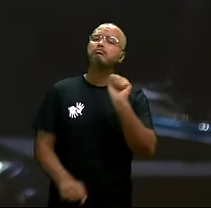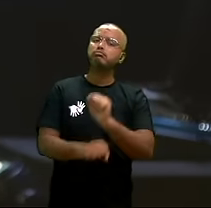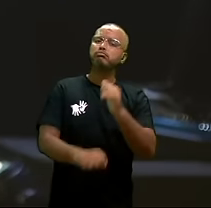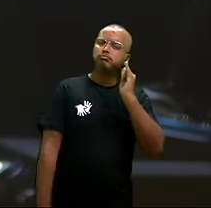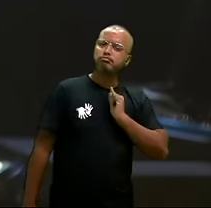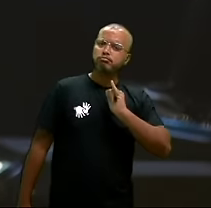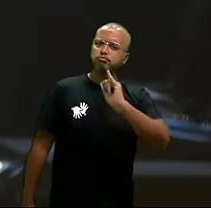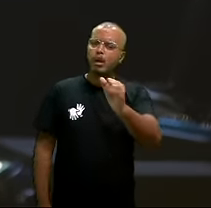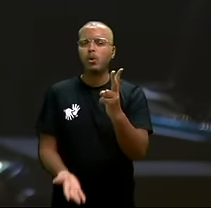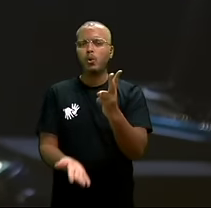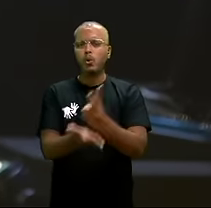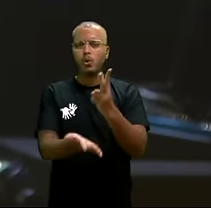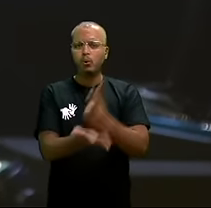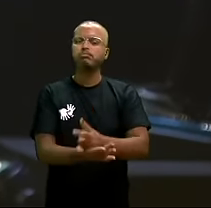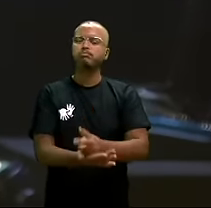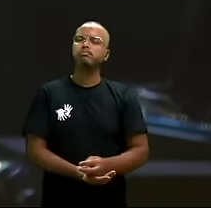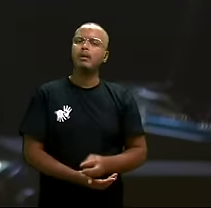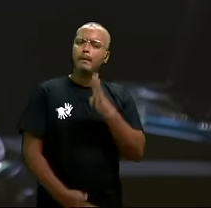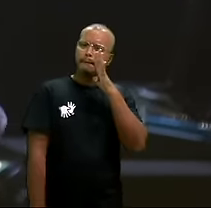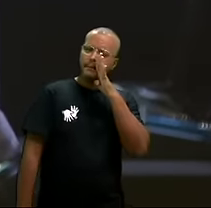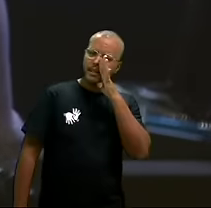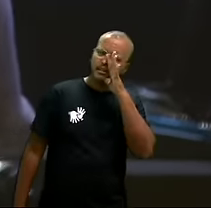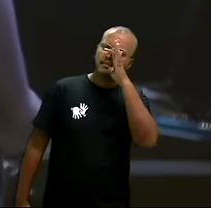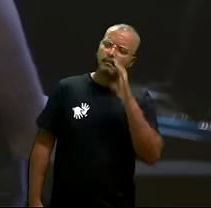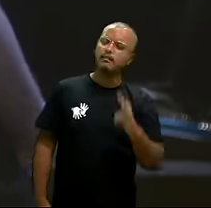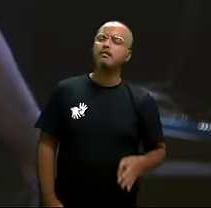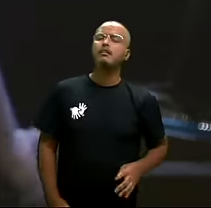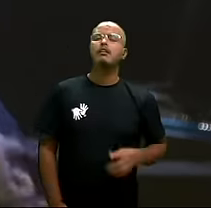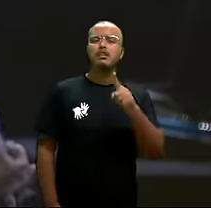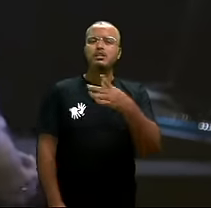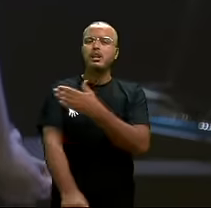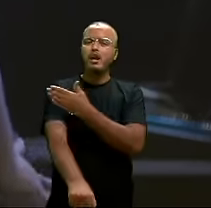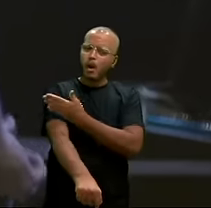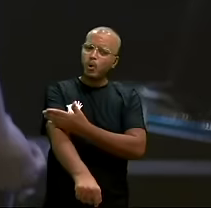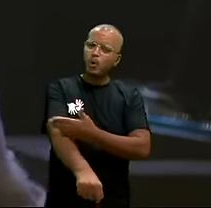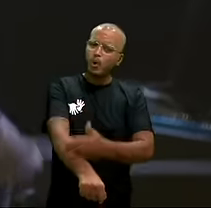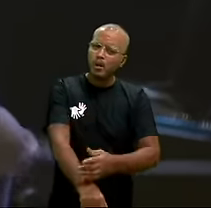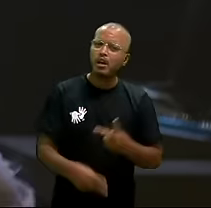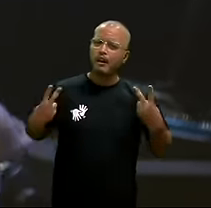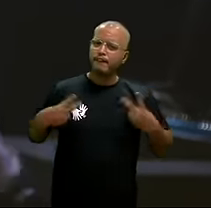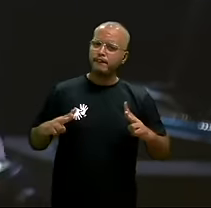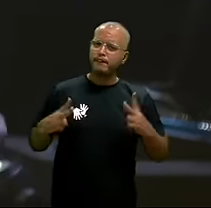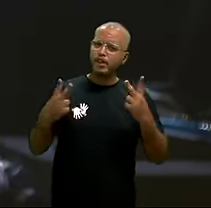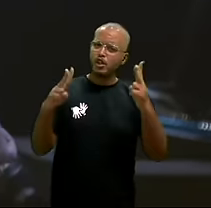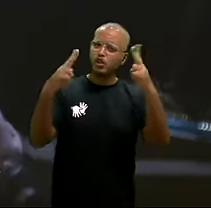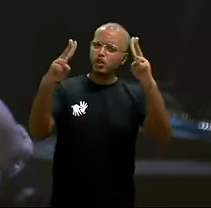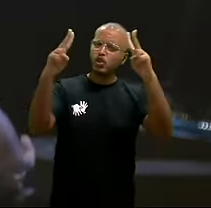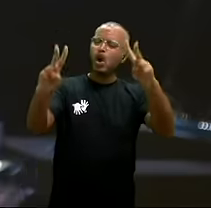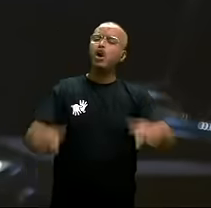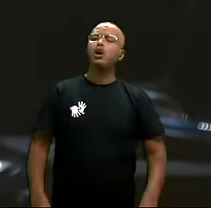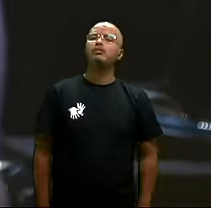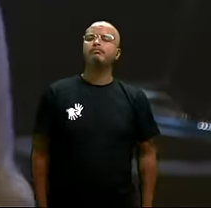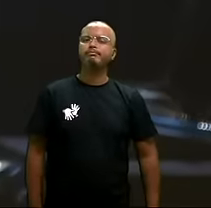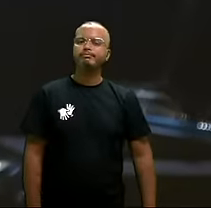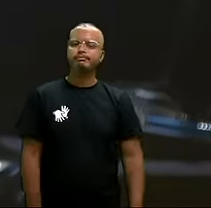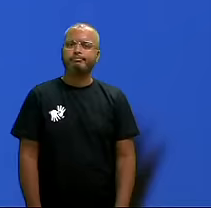Avisa aí para quem achou que você tinha parado: vai se acostumando, que a tua viagem ainda é muito longa.